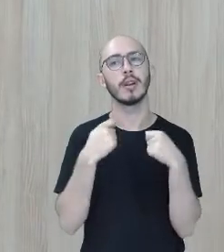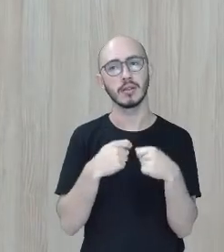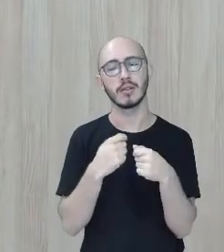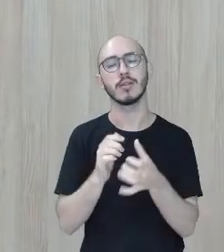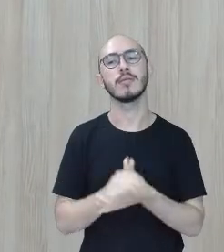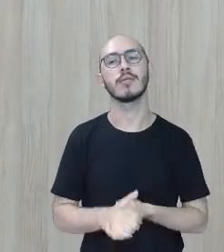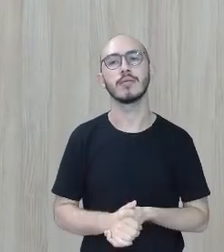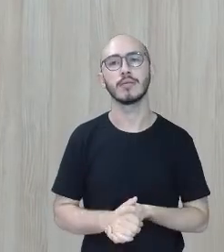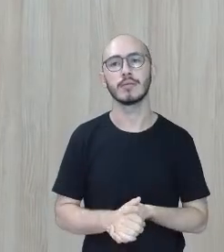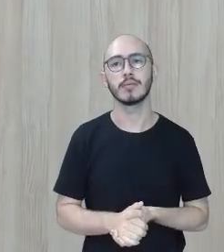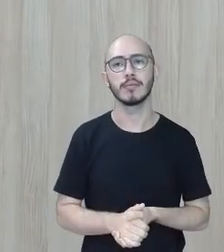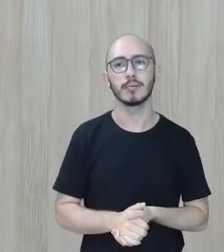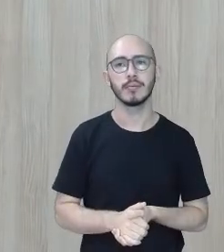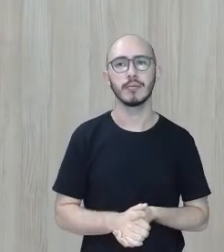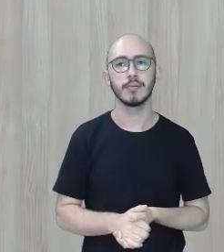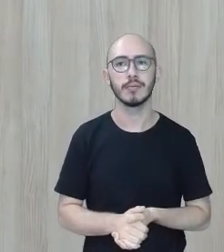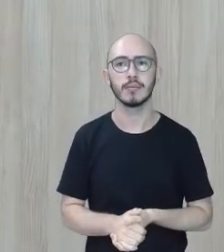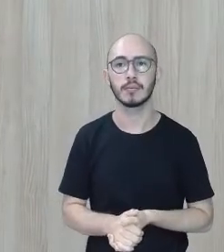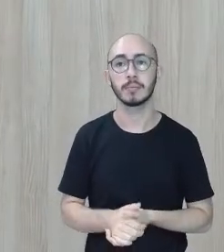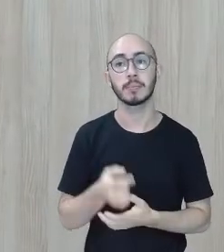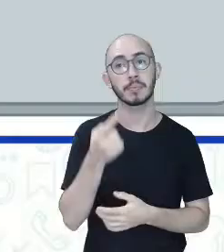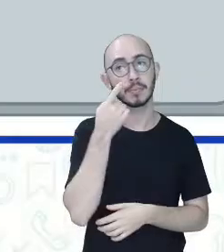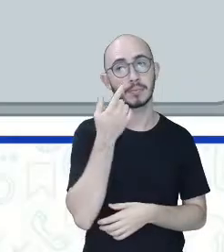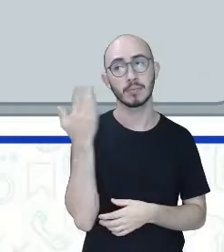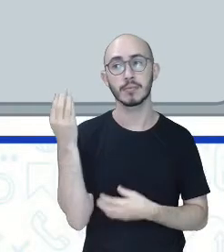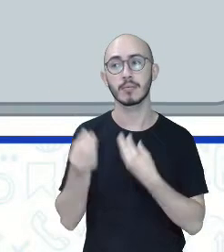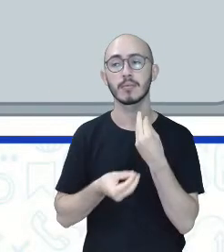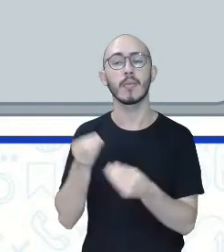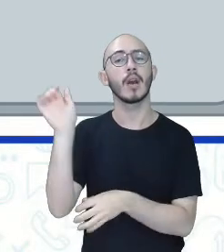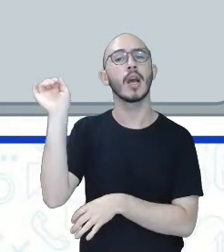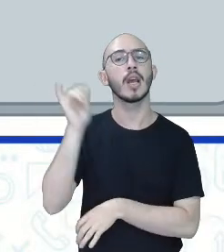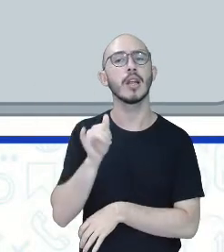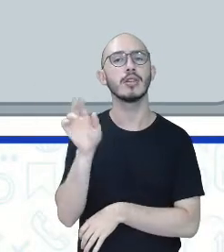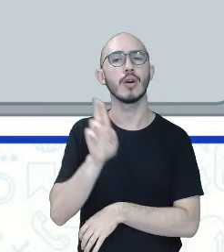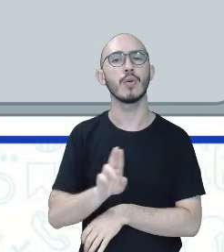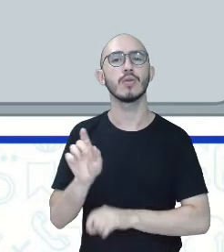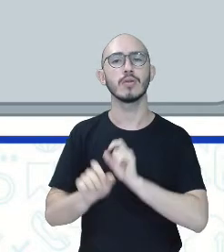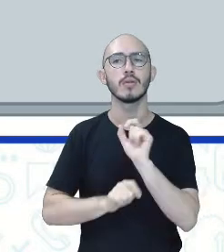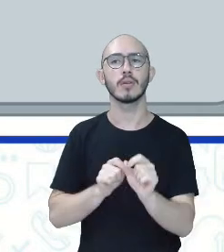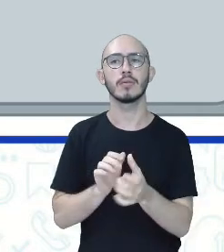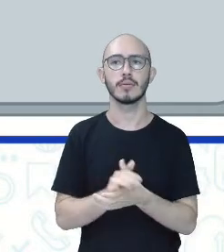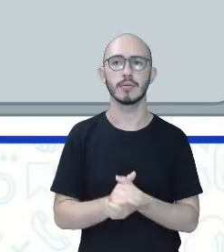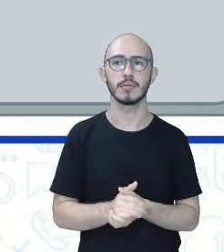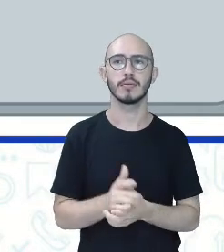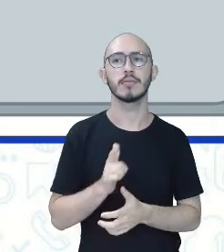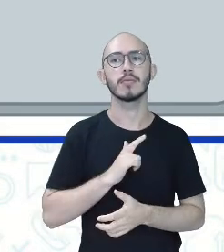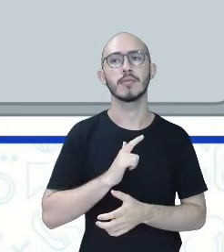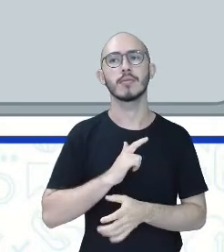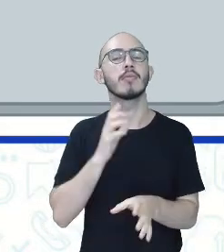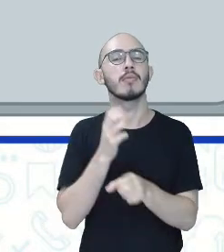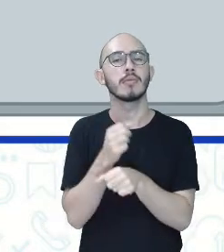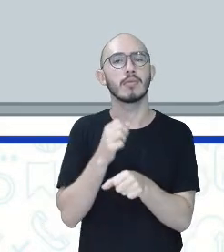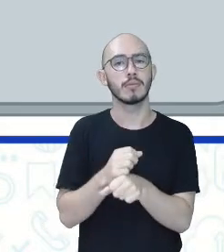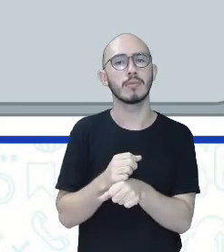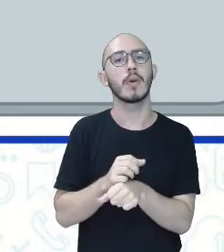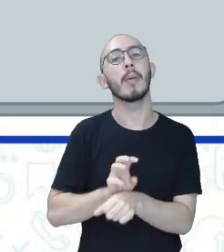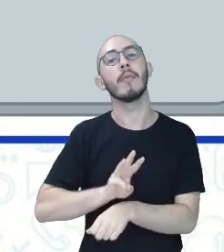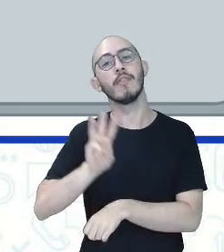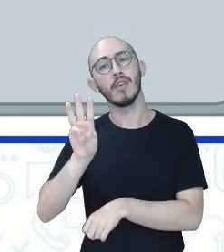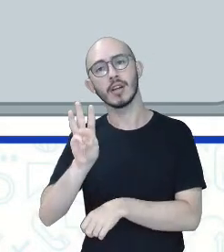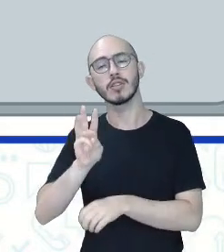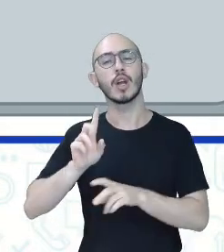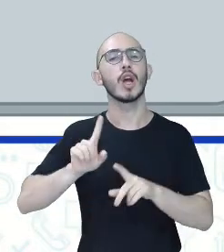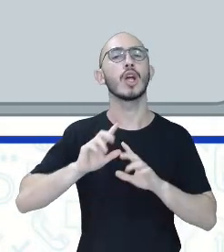o eletrodoméstico. E aqui o consumo de energia, ele é definido pela soma da potência de todos